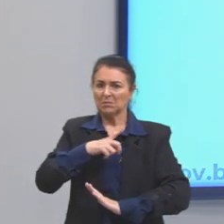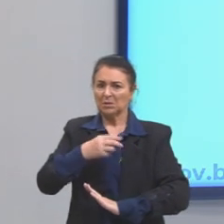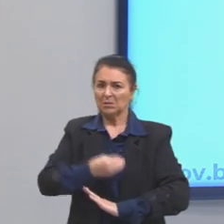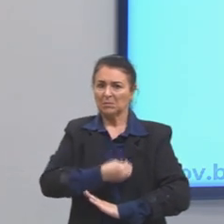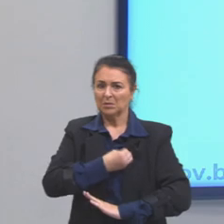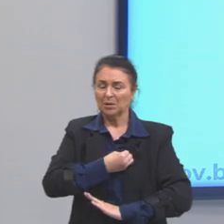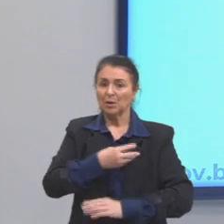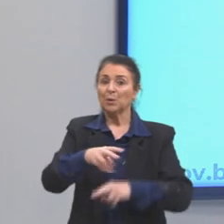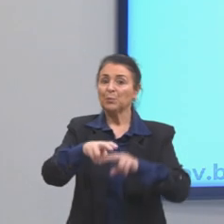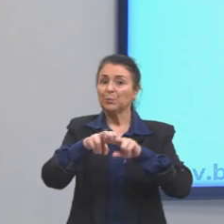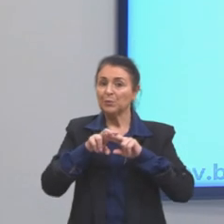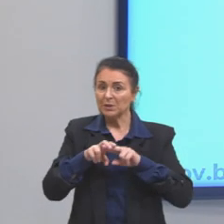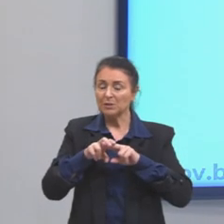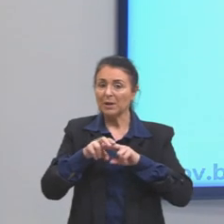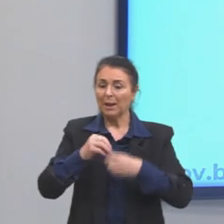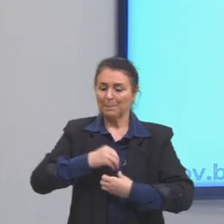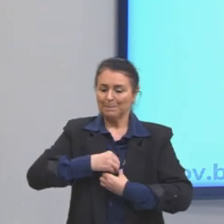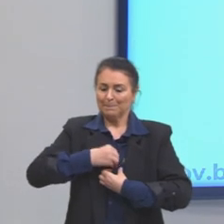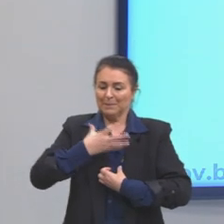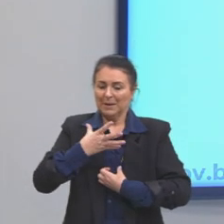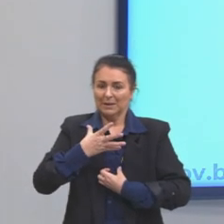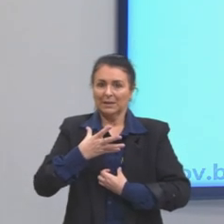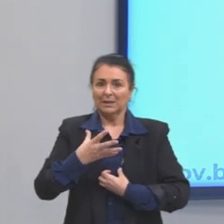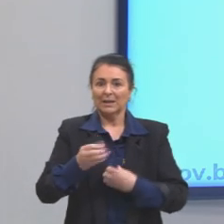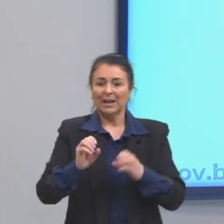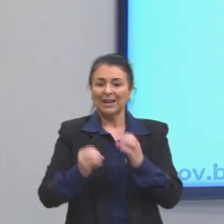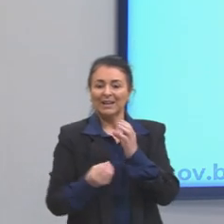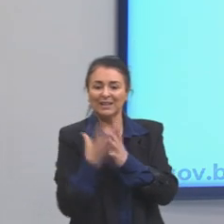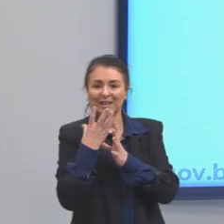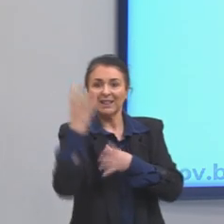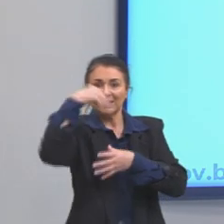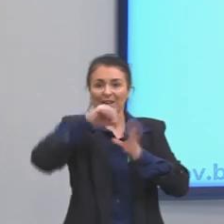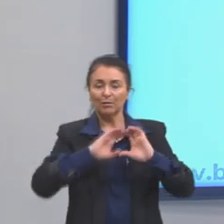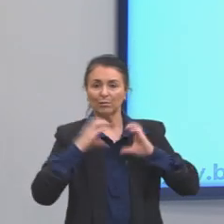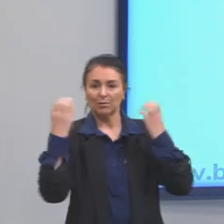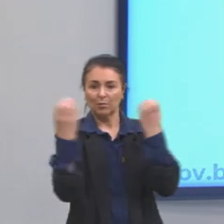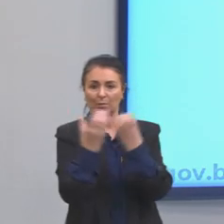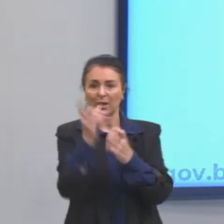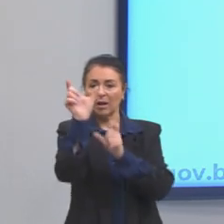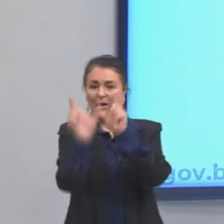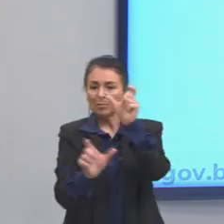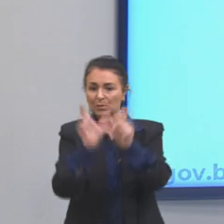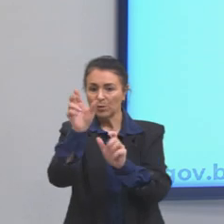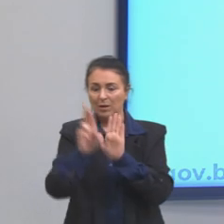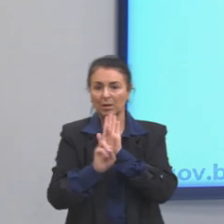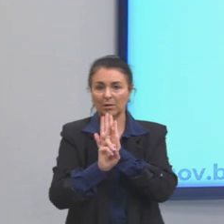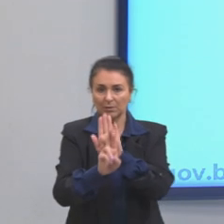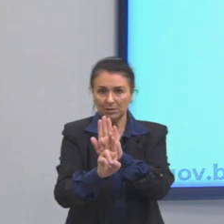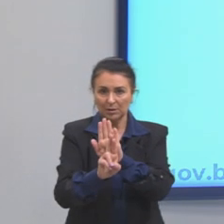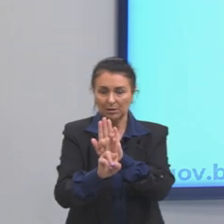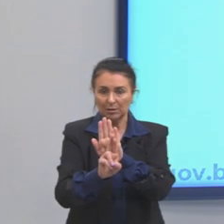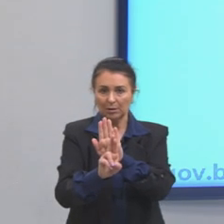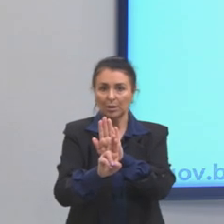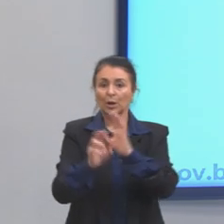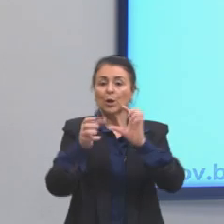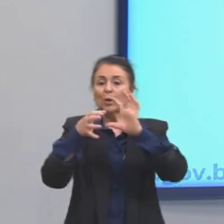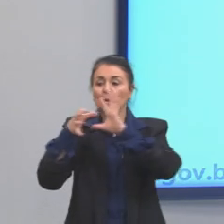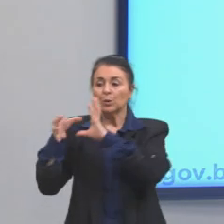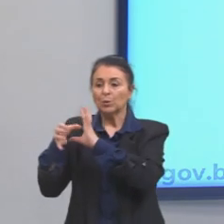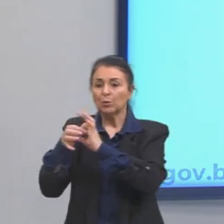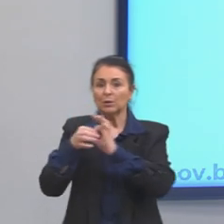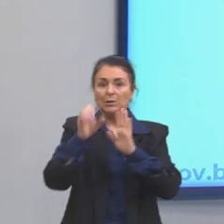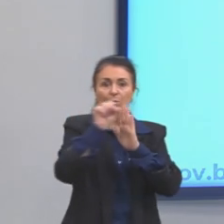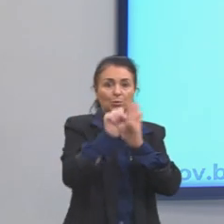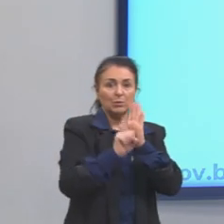Mister que ela emana da comunidade ou da pessoa que legitimamente a representa no contexto do século